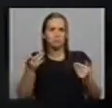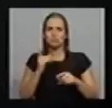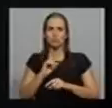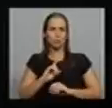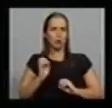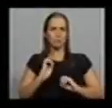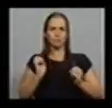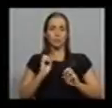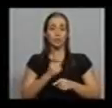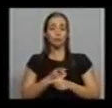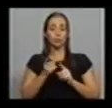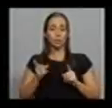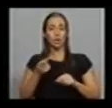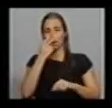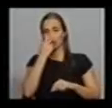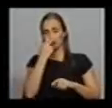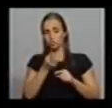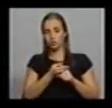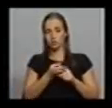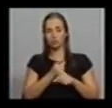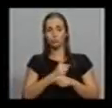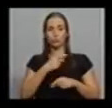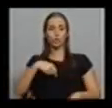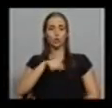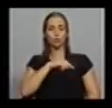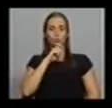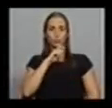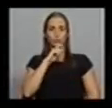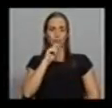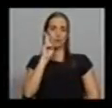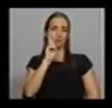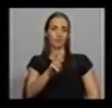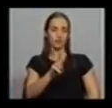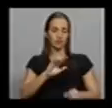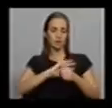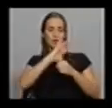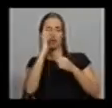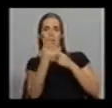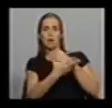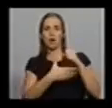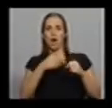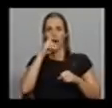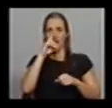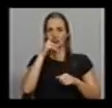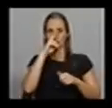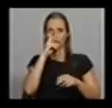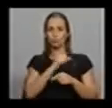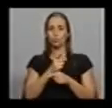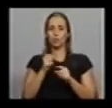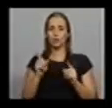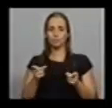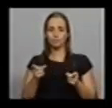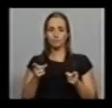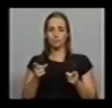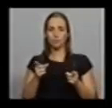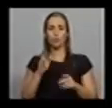interessante no meio disto tudo é que, se calhar, nós só encontramos estes halos de gás, estes cabelos, digamos assim, à volta destes quasares, precisamente devido